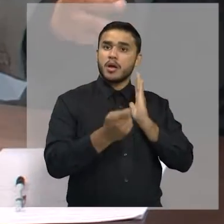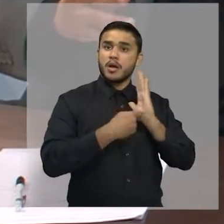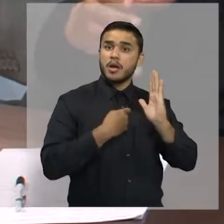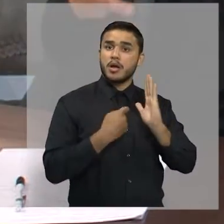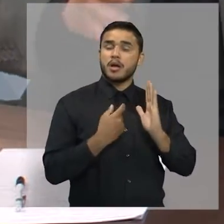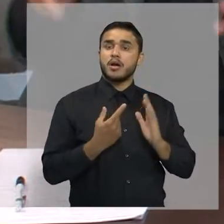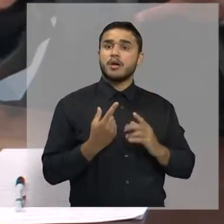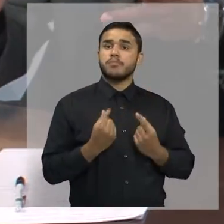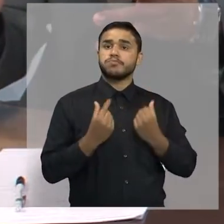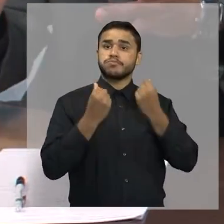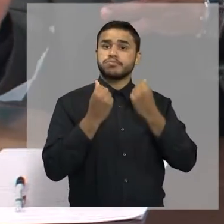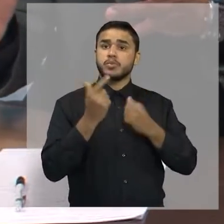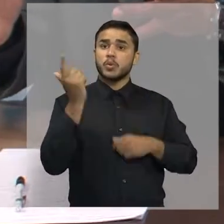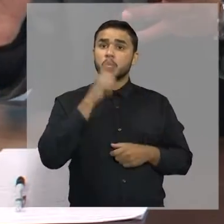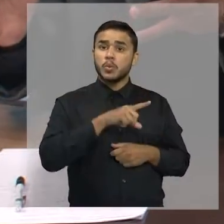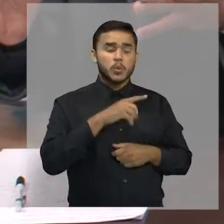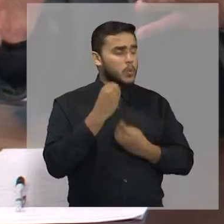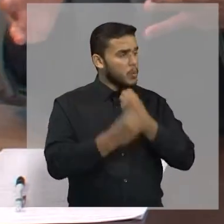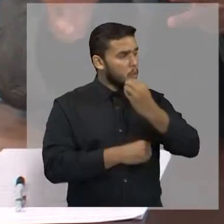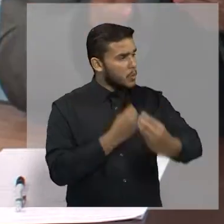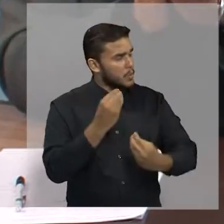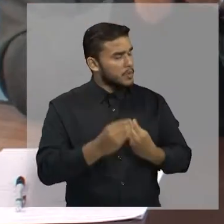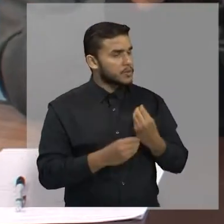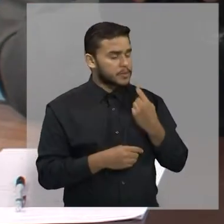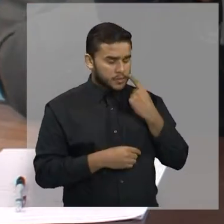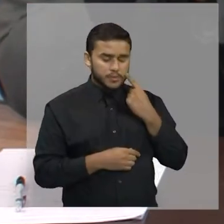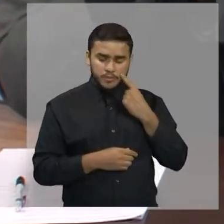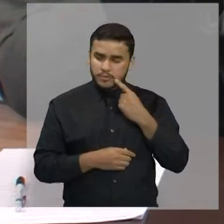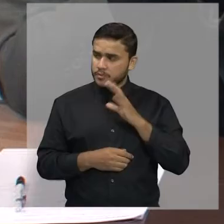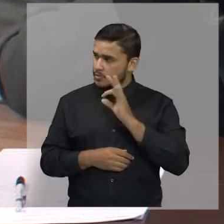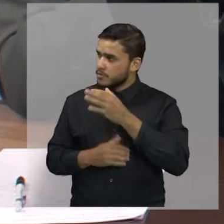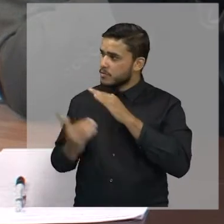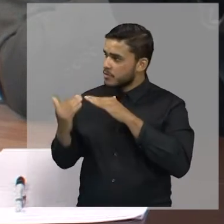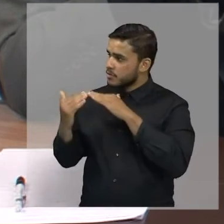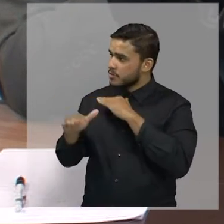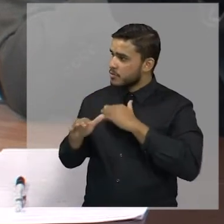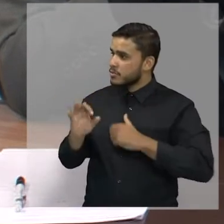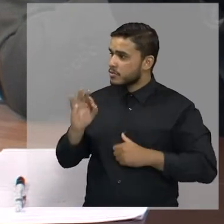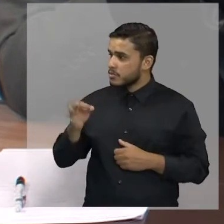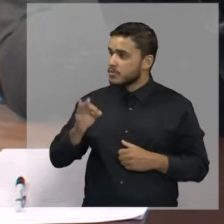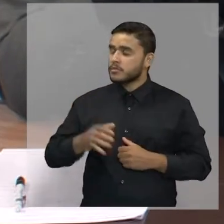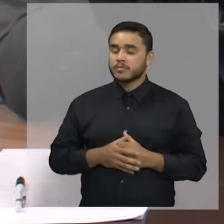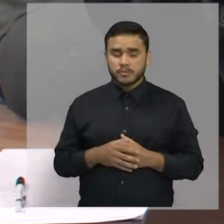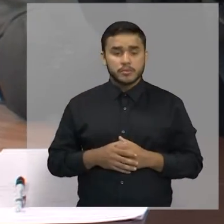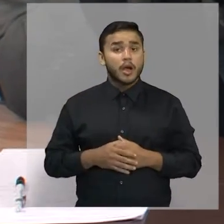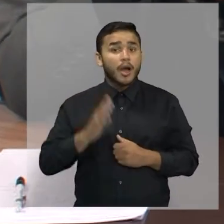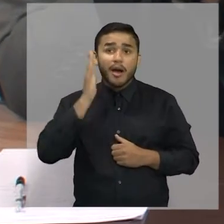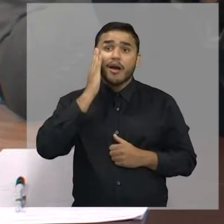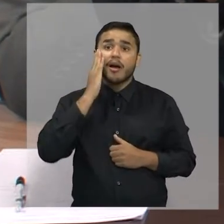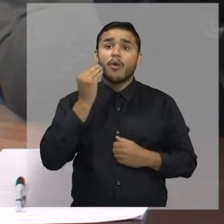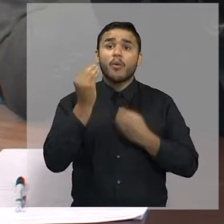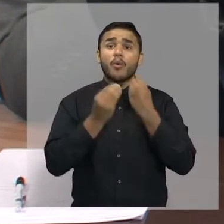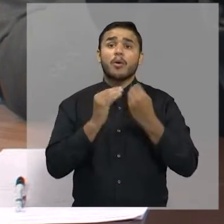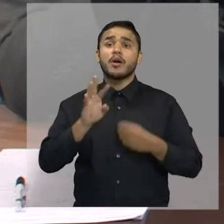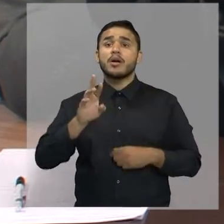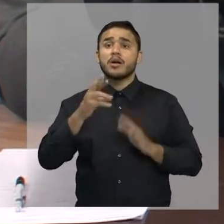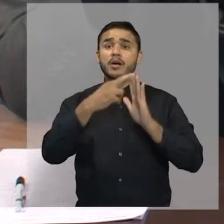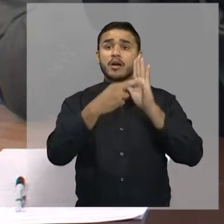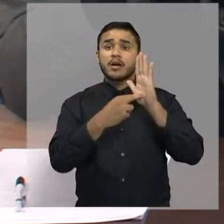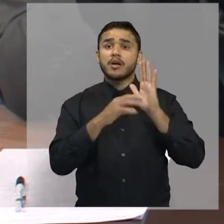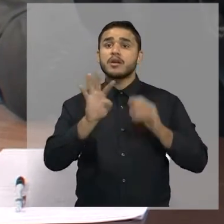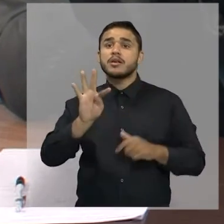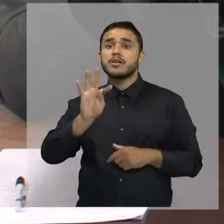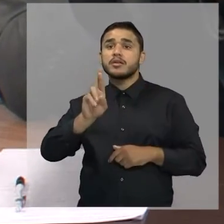ampliando, inclusive, a possibilidade de arrecadação. Eu não estou discordando de você, não. O que eu estou só dizendo é que a questão da informalidade está ligada à reforma